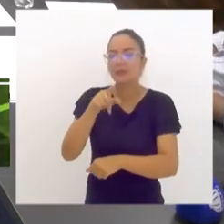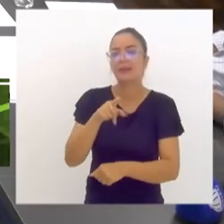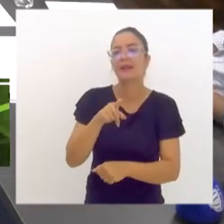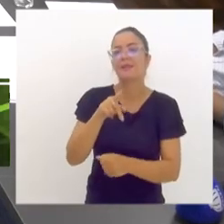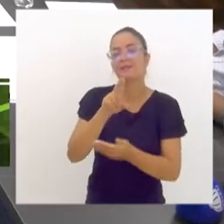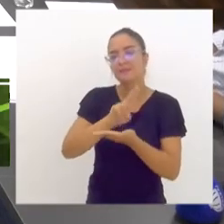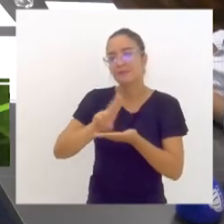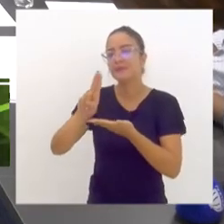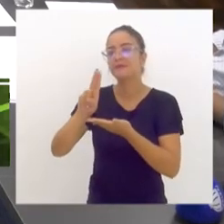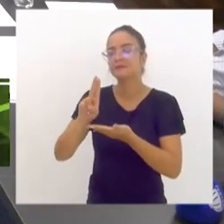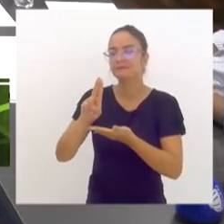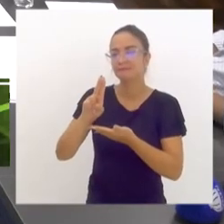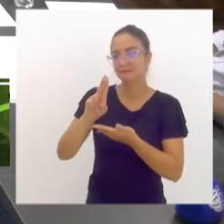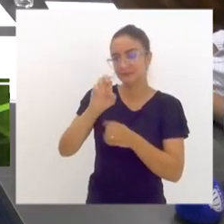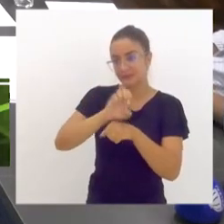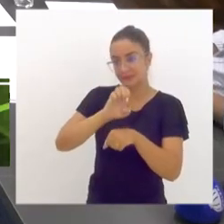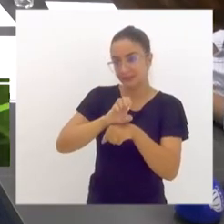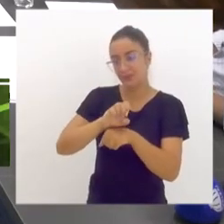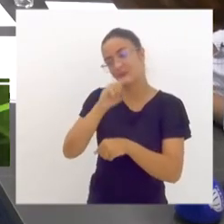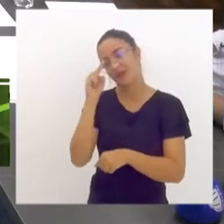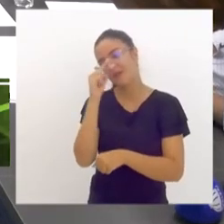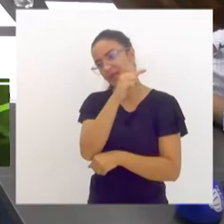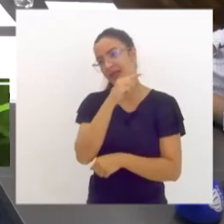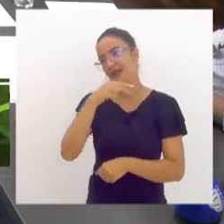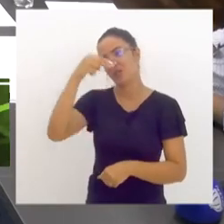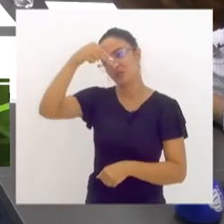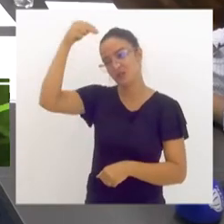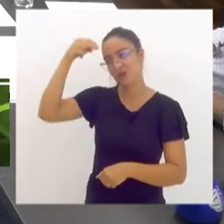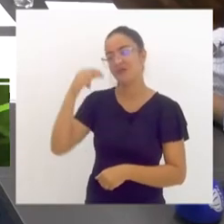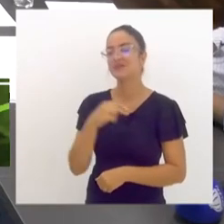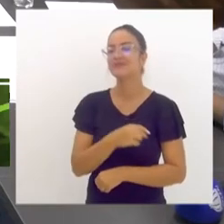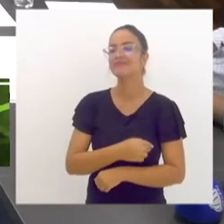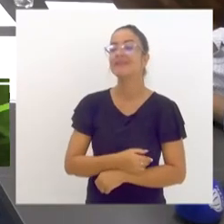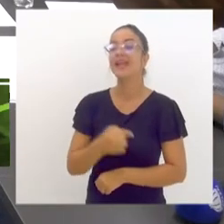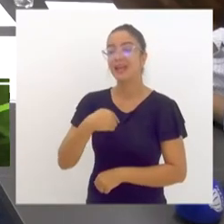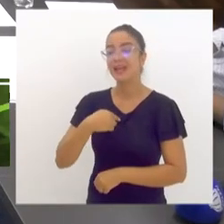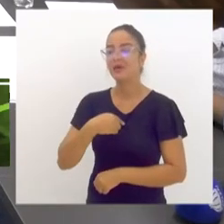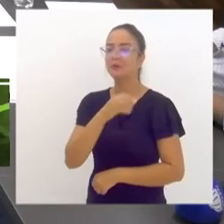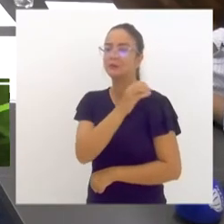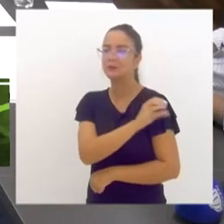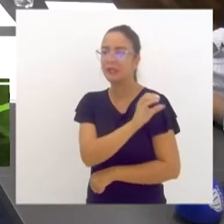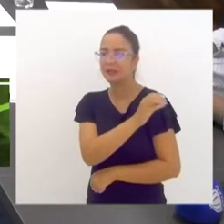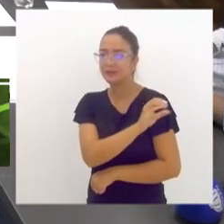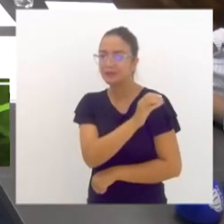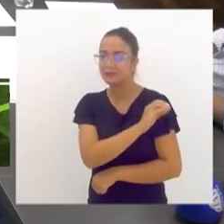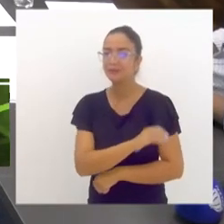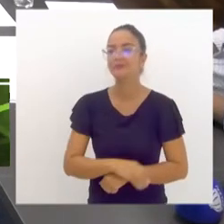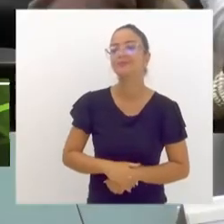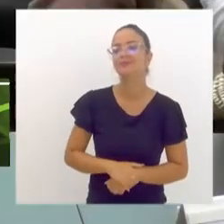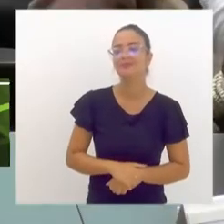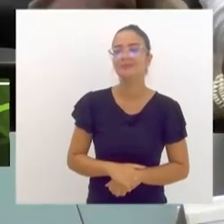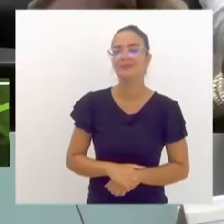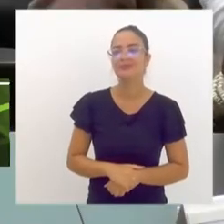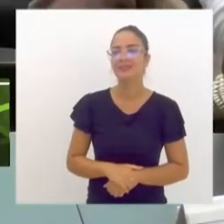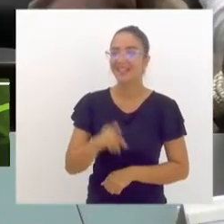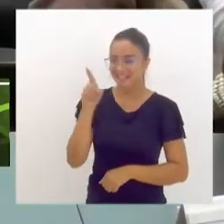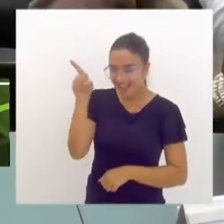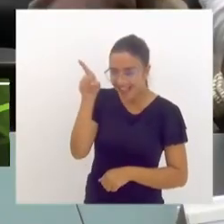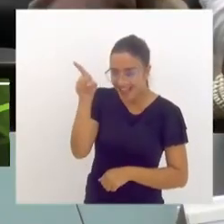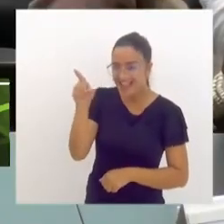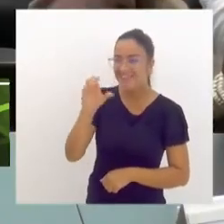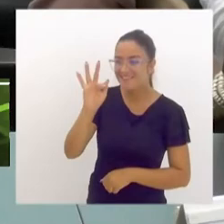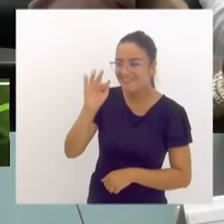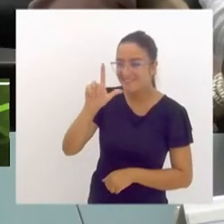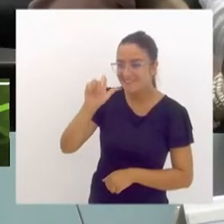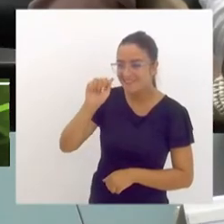Estadual do Norte Fluminense, sou do interior do estado, sou lá de Campos dos Goytacazes. Já recebi, inclusive, o Serafine lá numa escola,